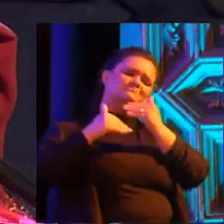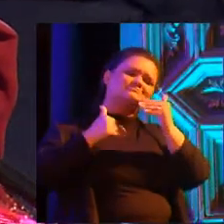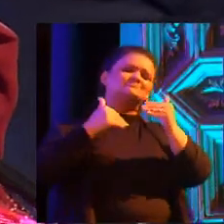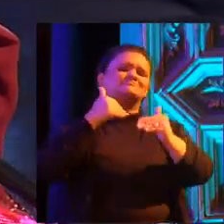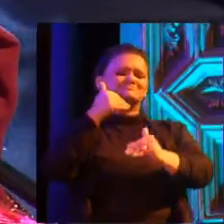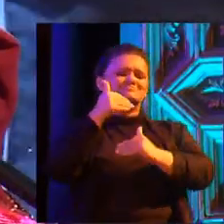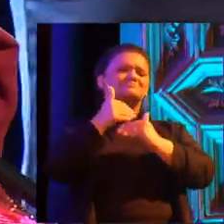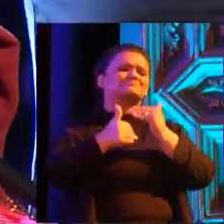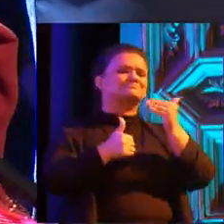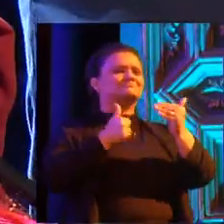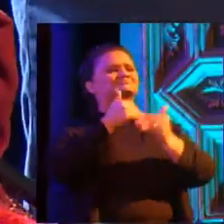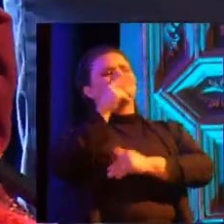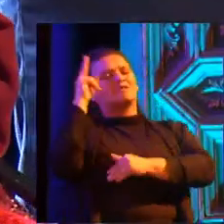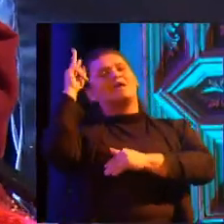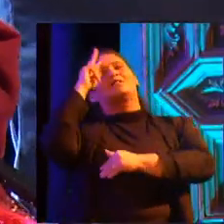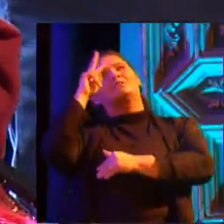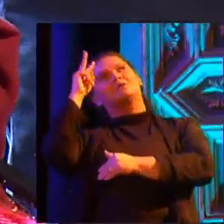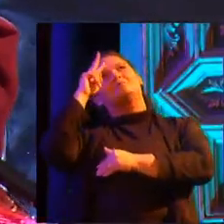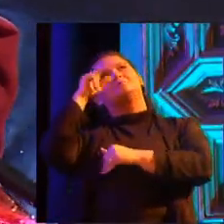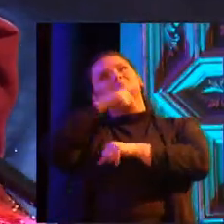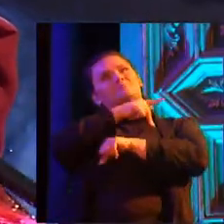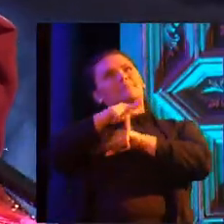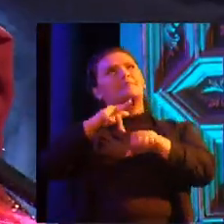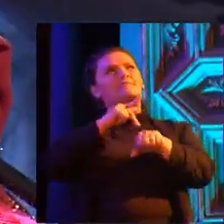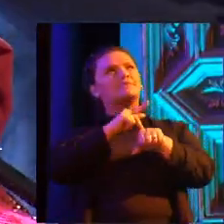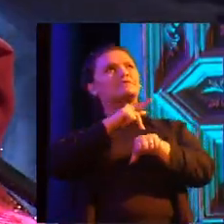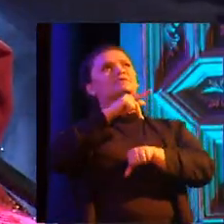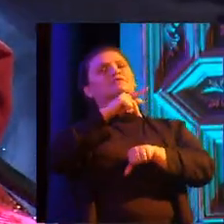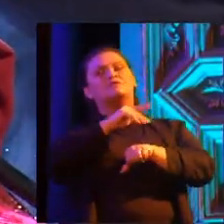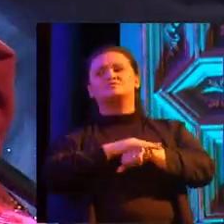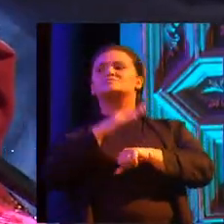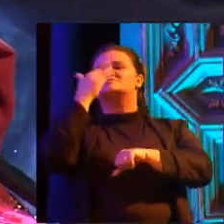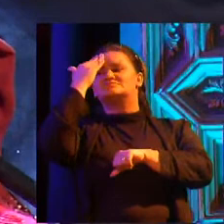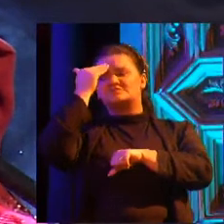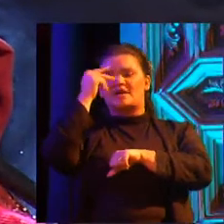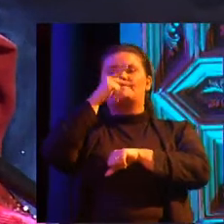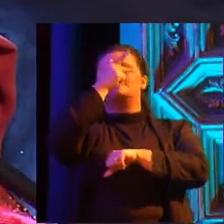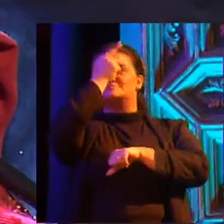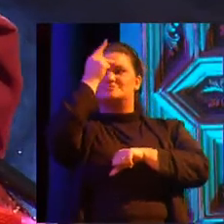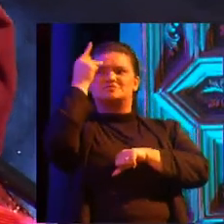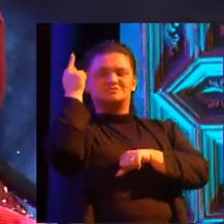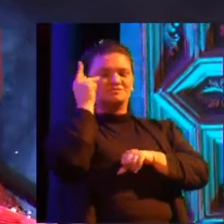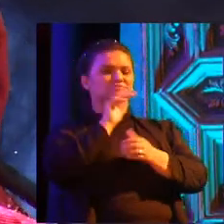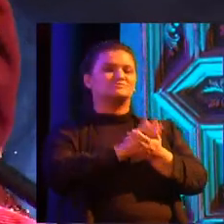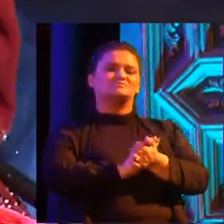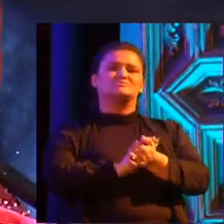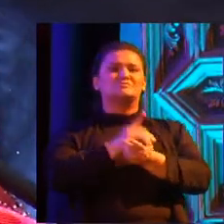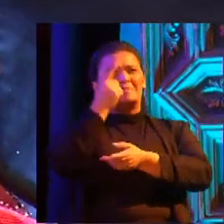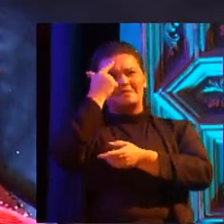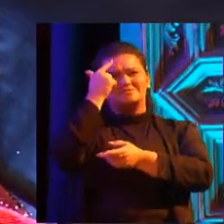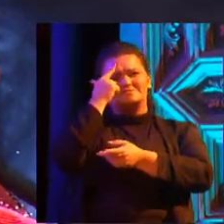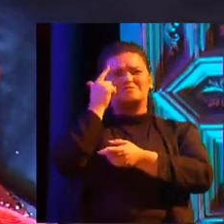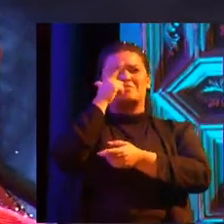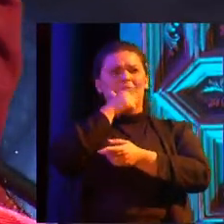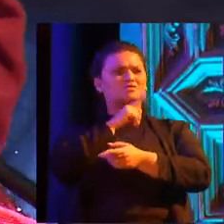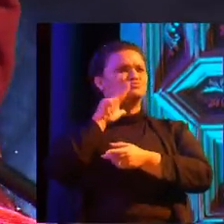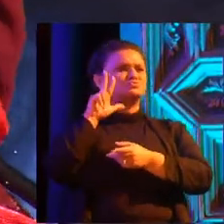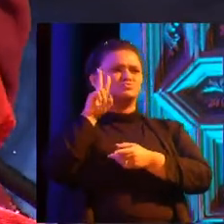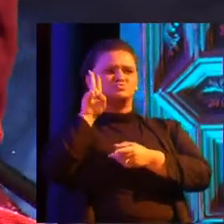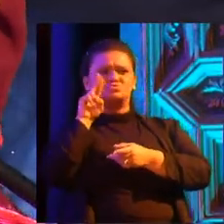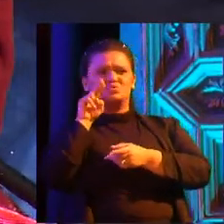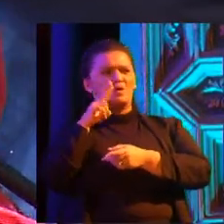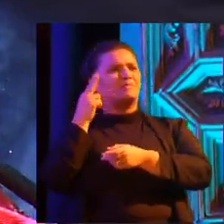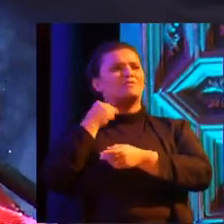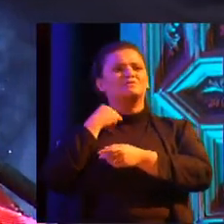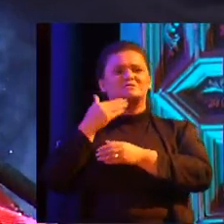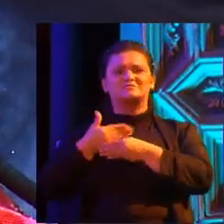gradativamente lembrando, premiando, sabe, as pessoas que pensavam talvez que nunca poderiam